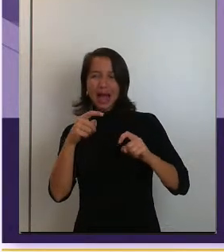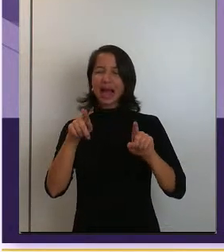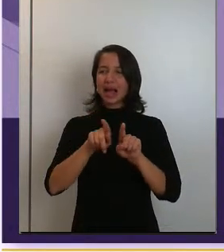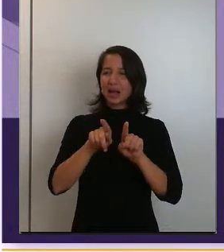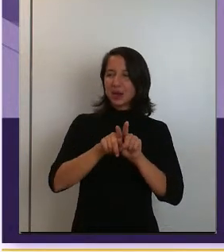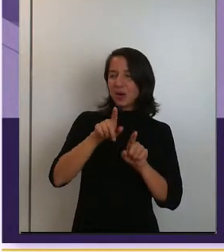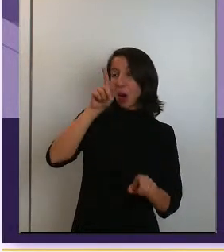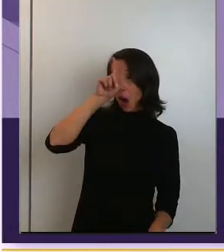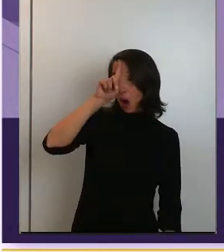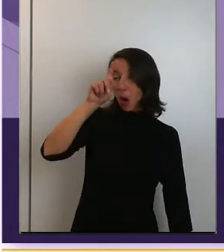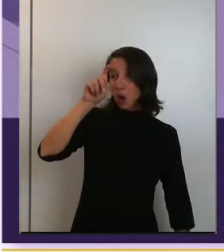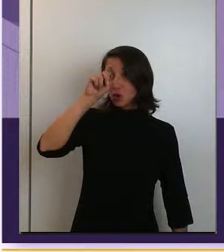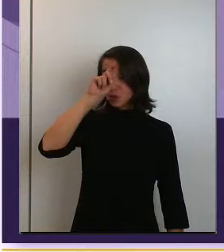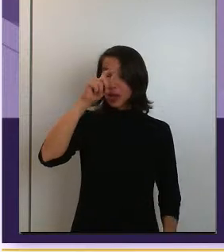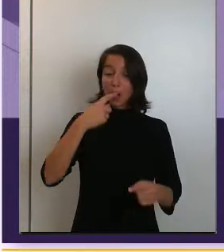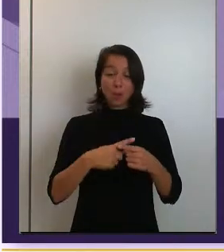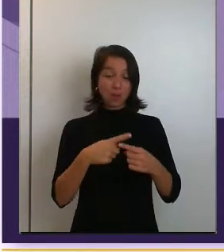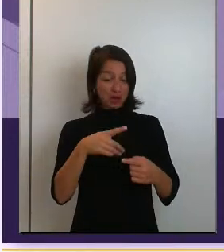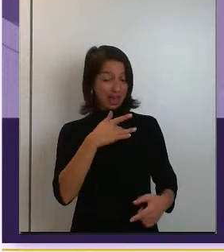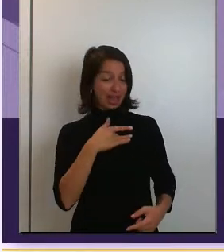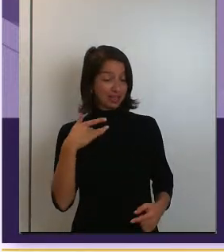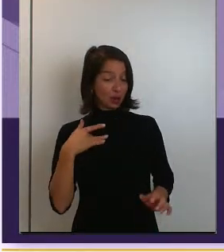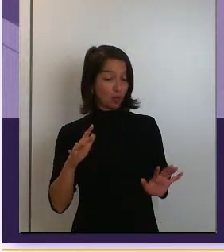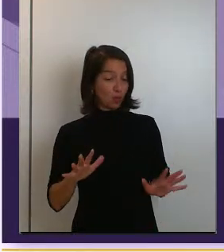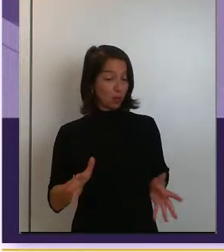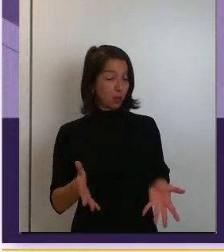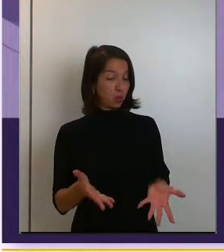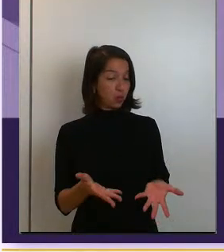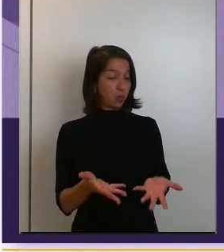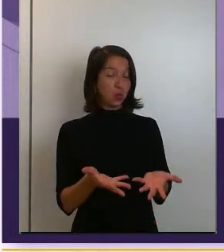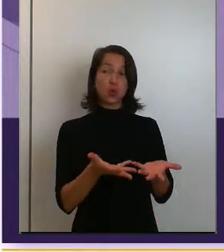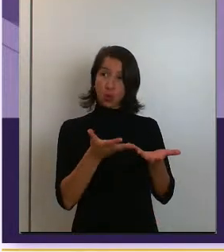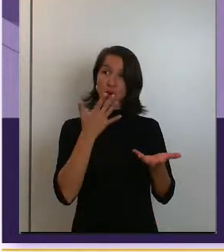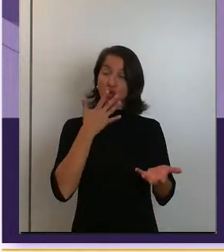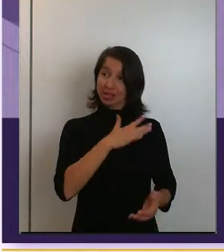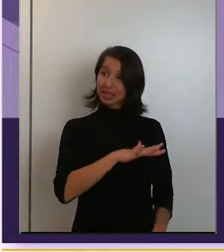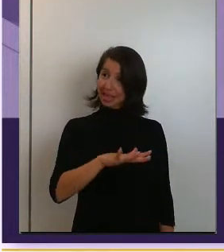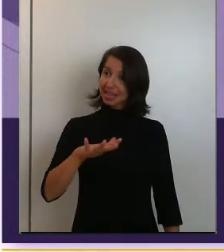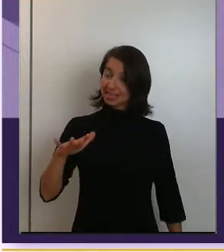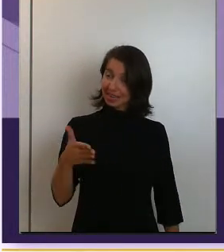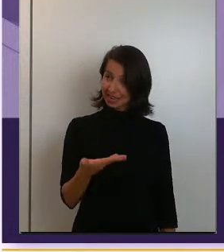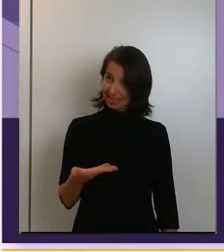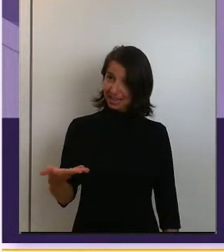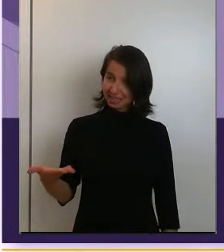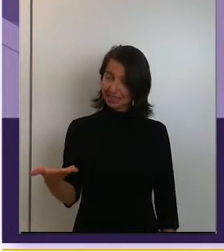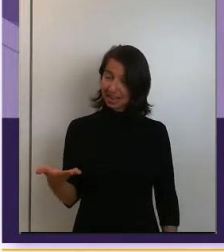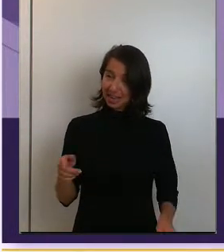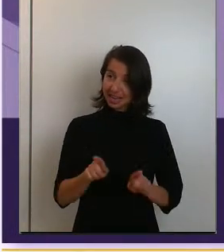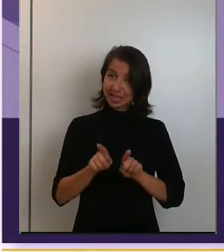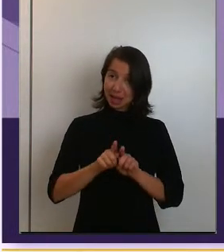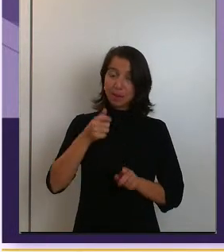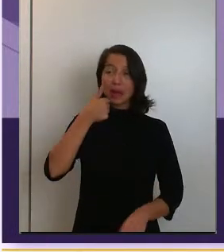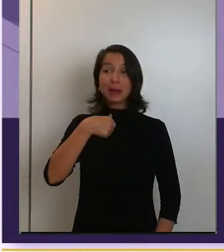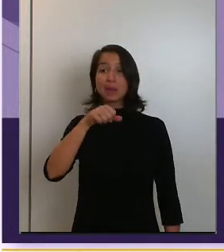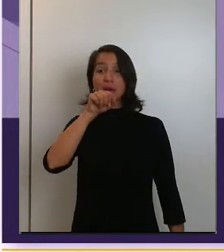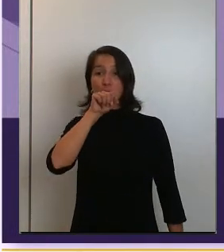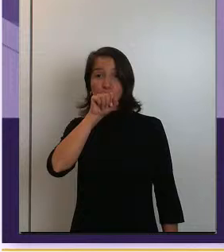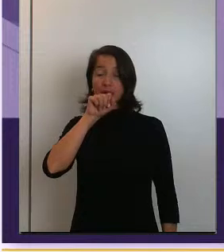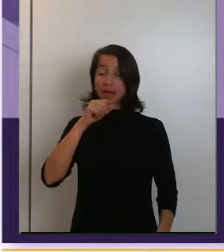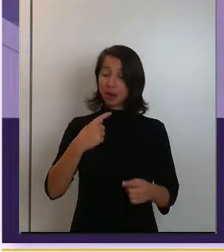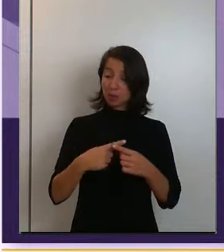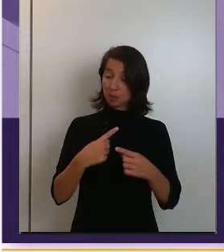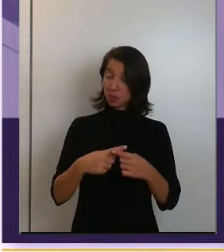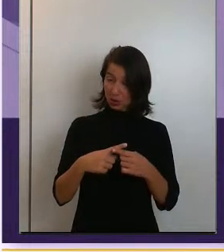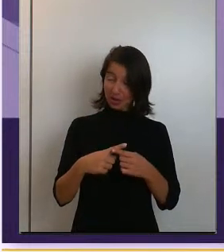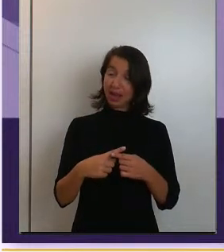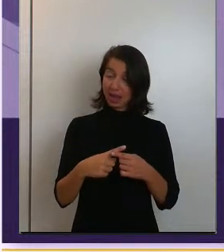Como eu disse, tem os benefícios a longo prazo para o seu filho e para ela mesmo, porque, inclusive, o aleitamento